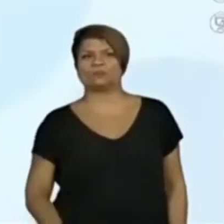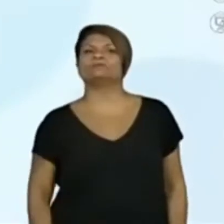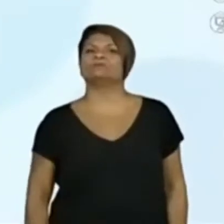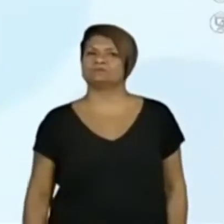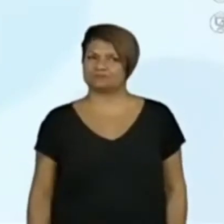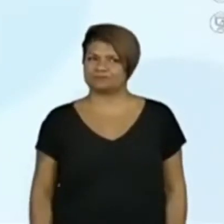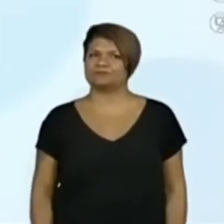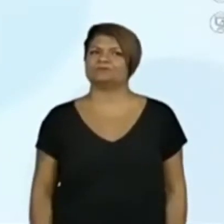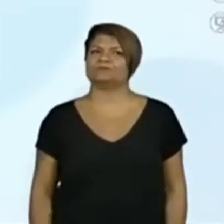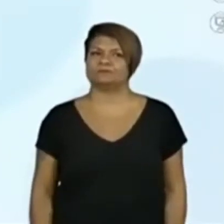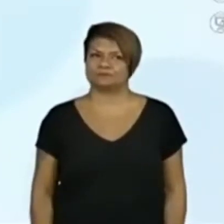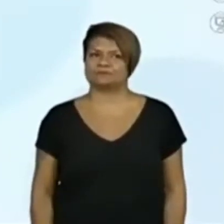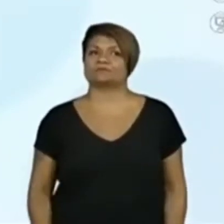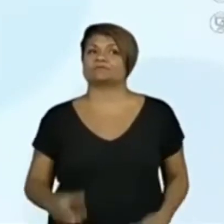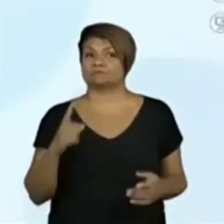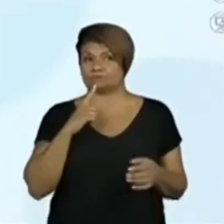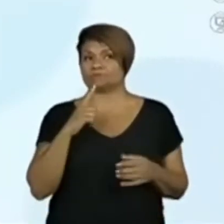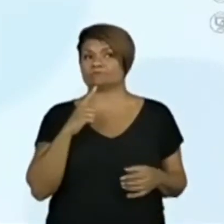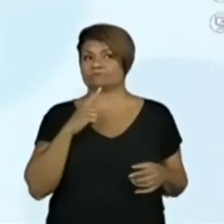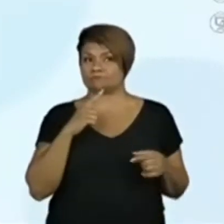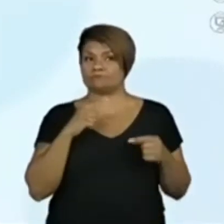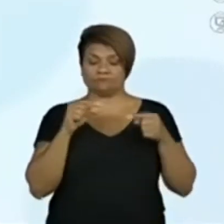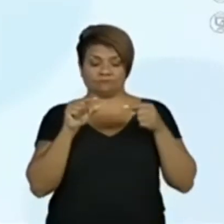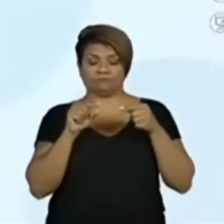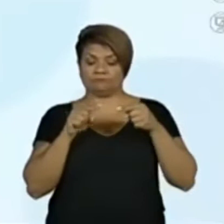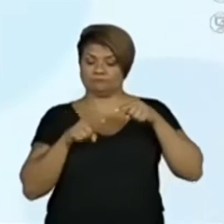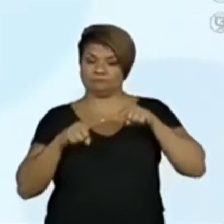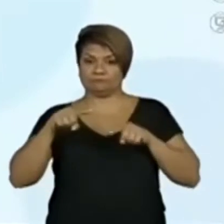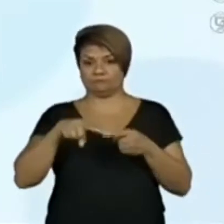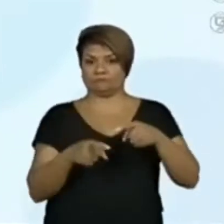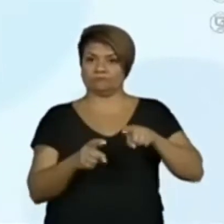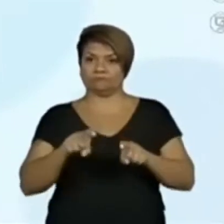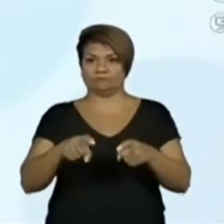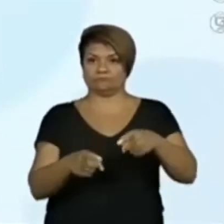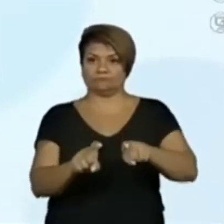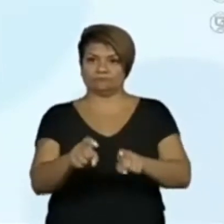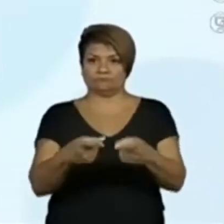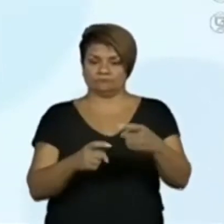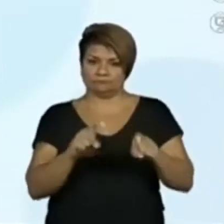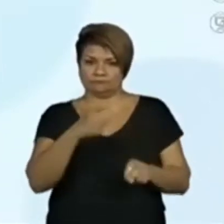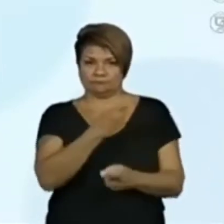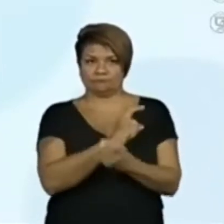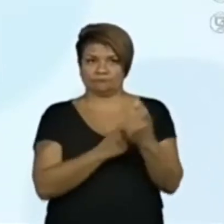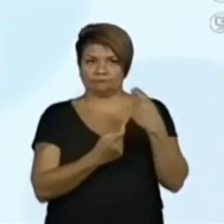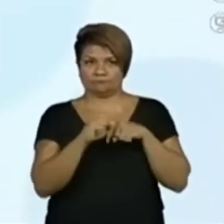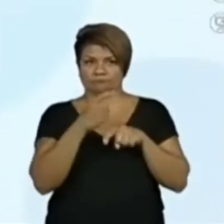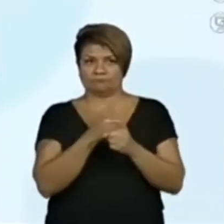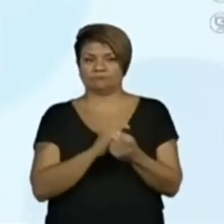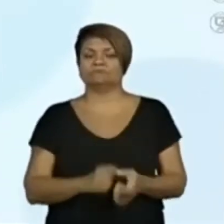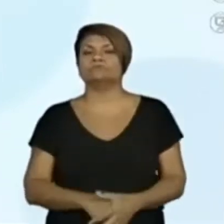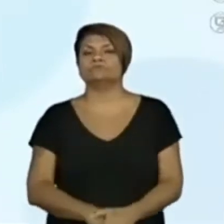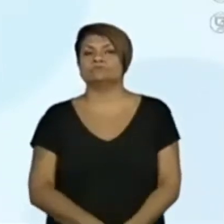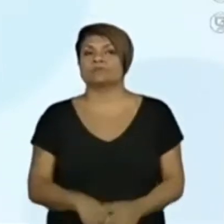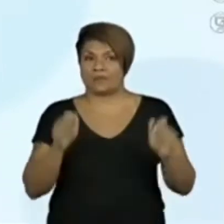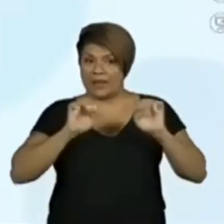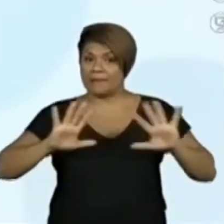causada por um bacilo, conforme nos aponta o texto, e temos aí imagens.